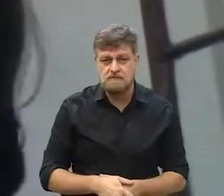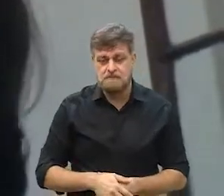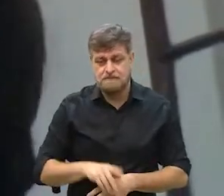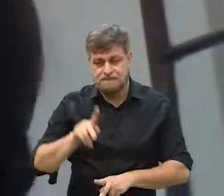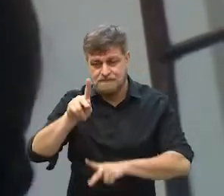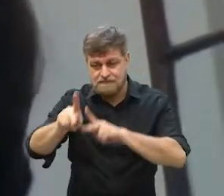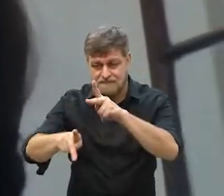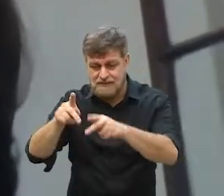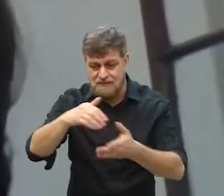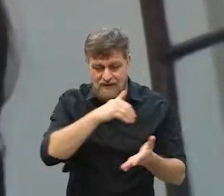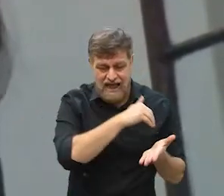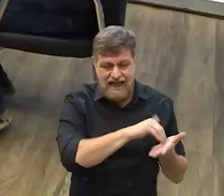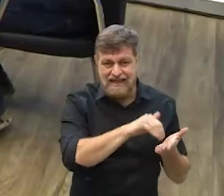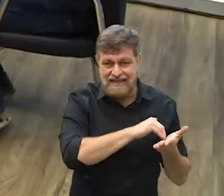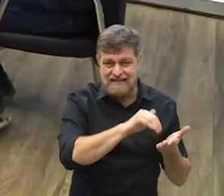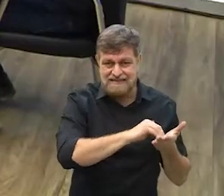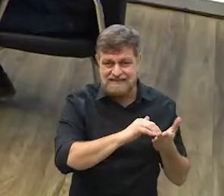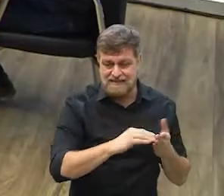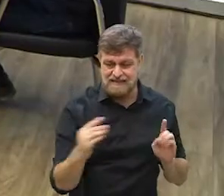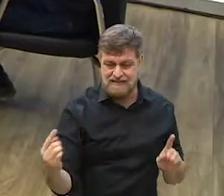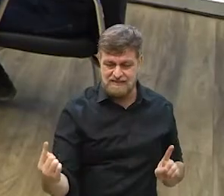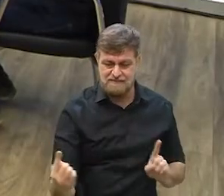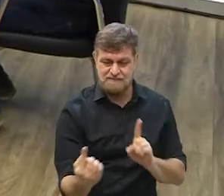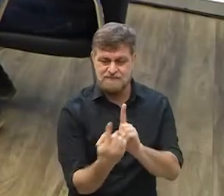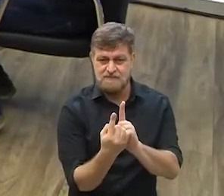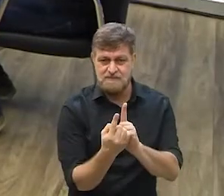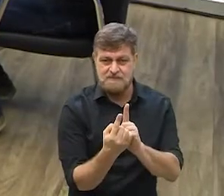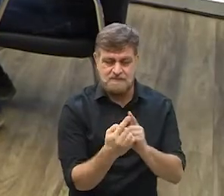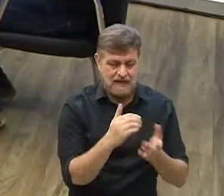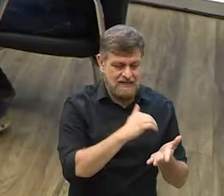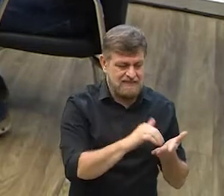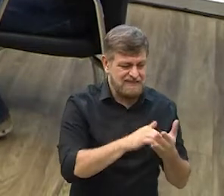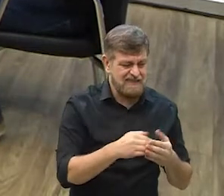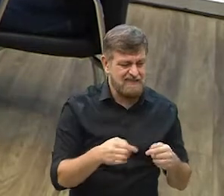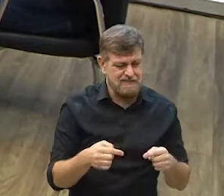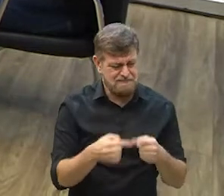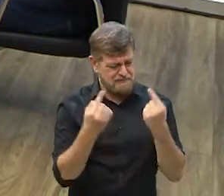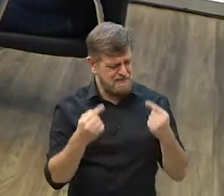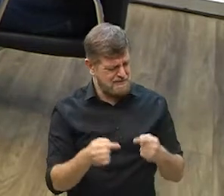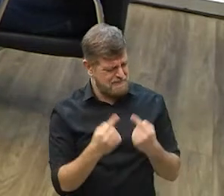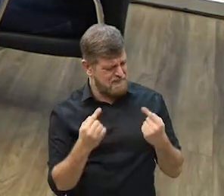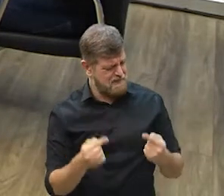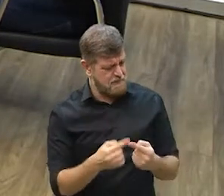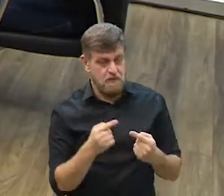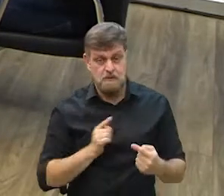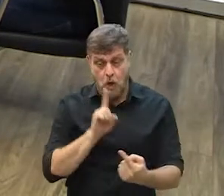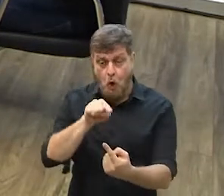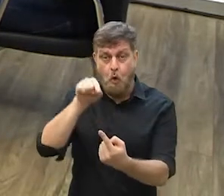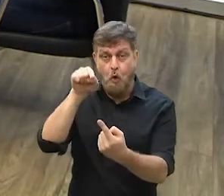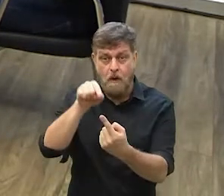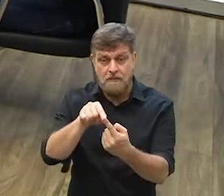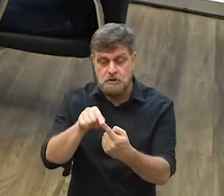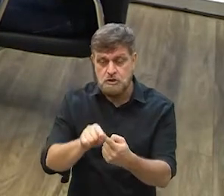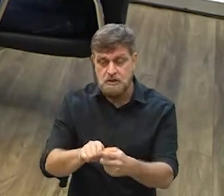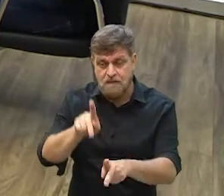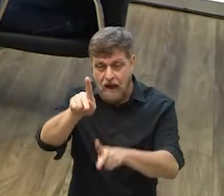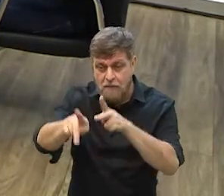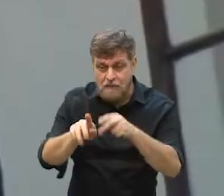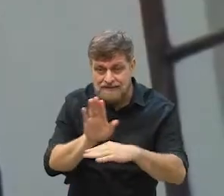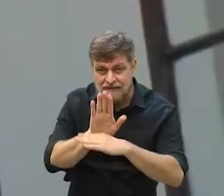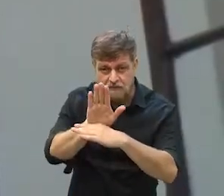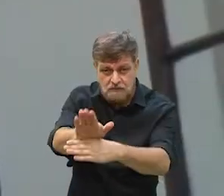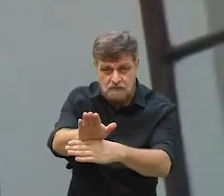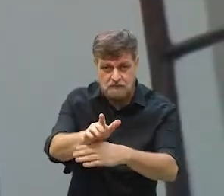dessas secretarias atuarem conectadas, né, em prol de determinados lugares. Então,